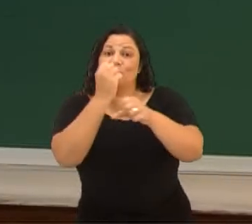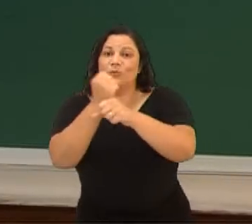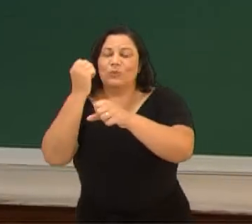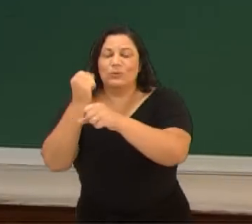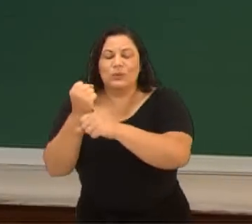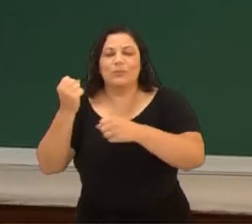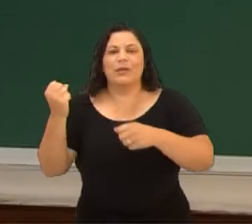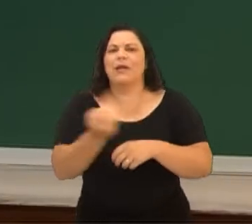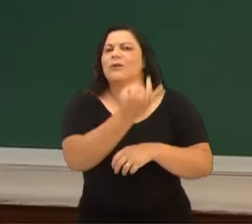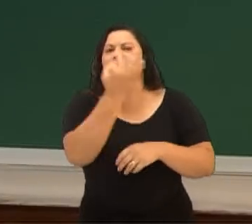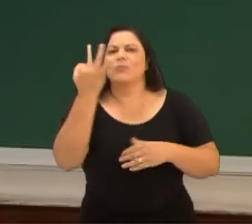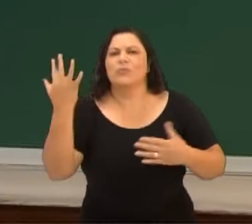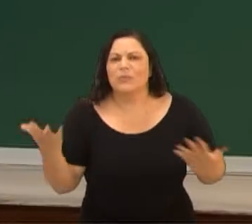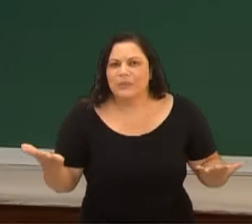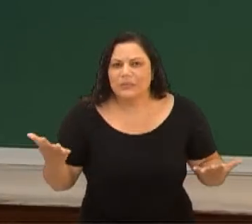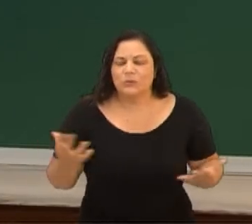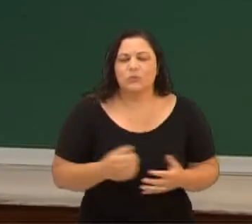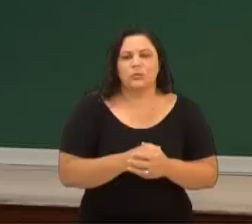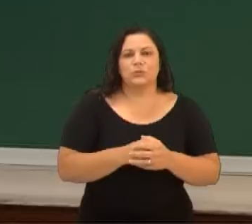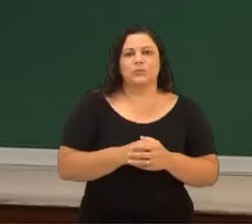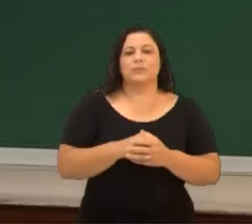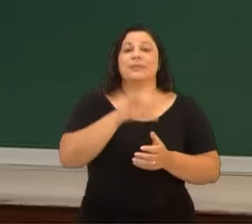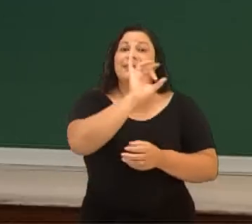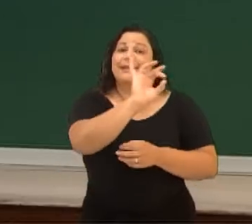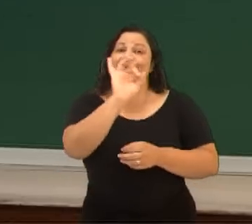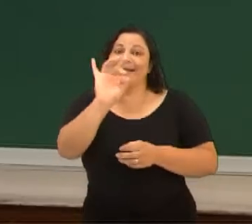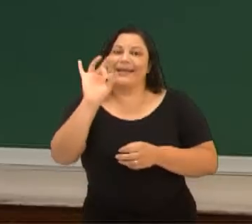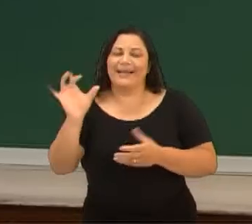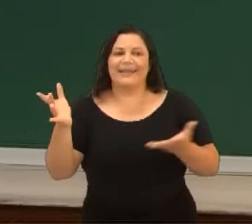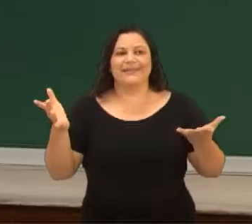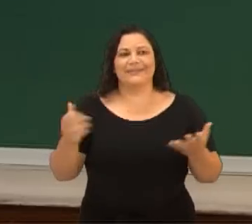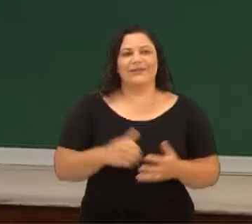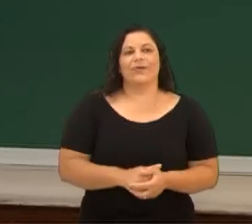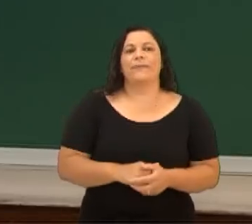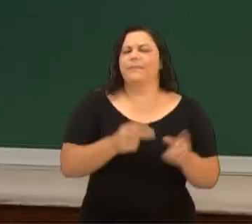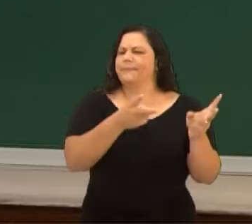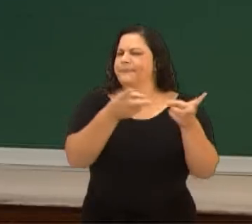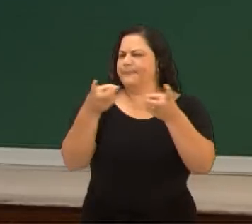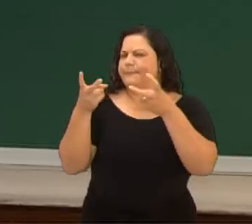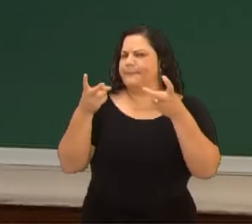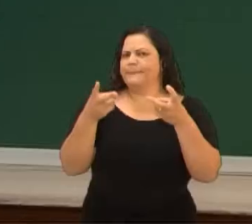para ver quanto vale cada lado. Observem aqui, ó,